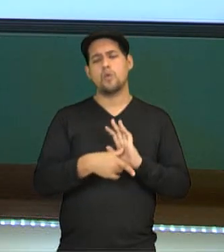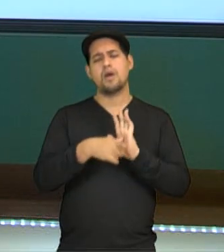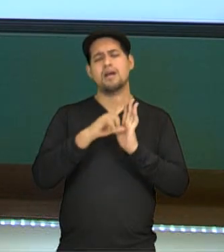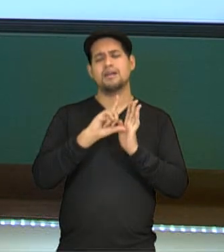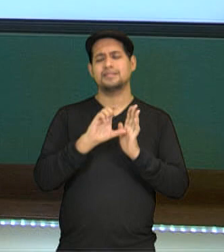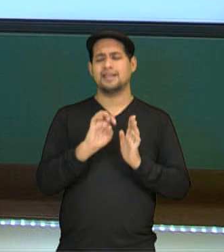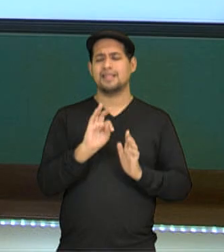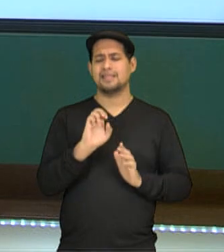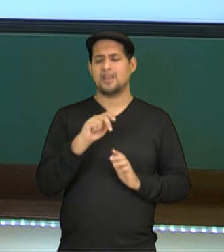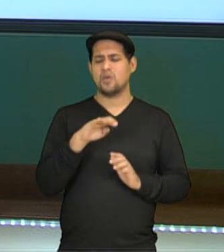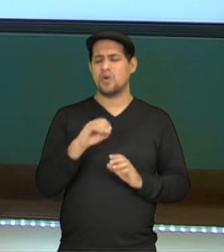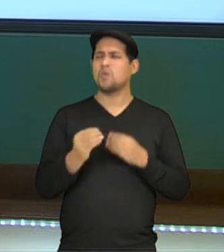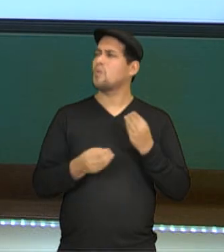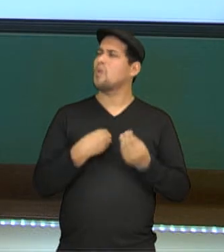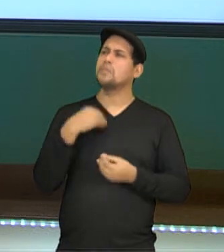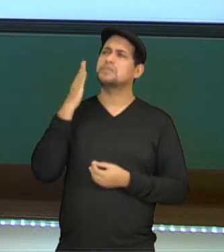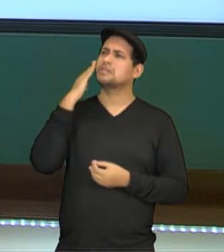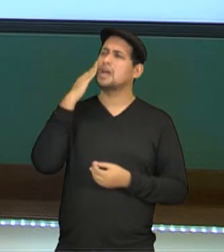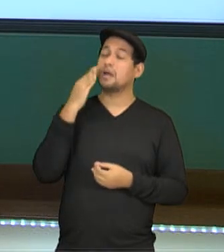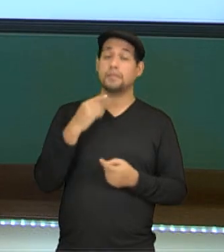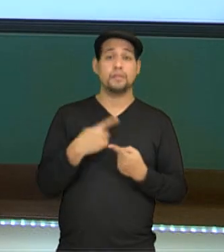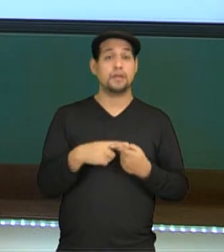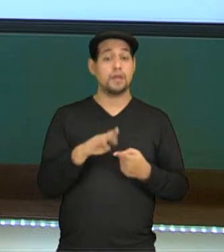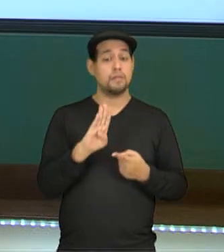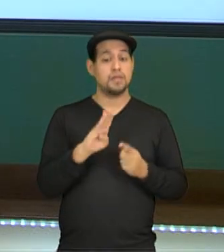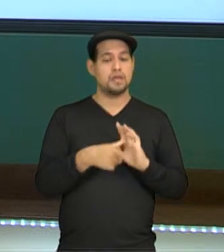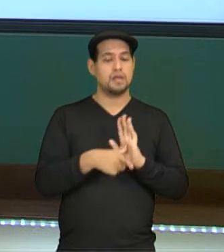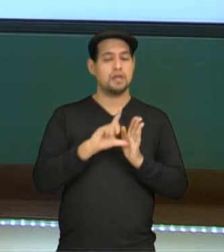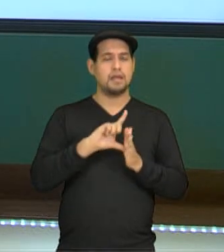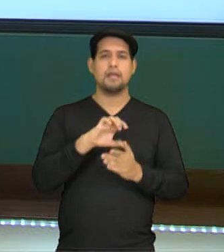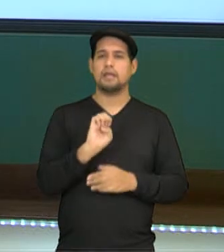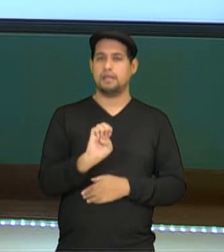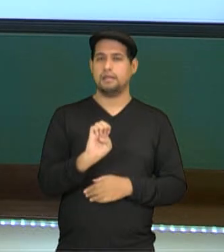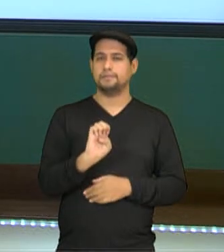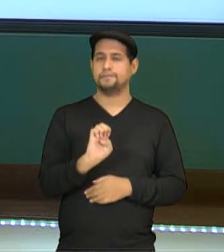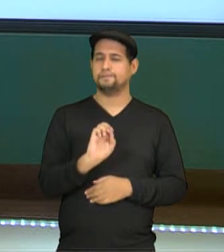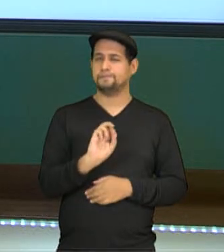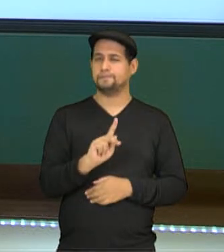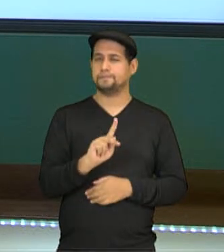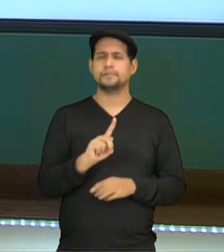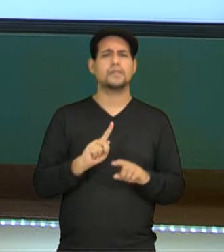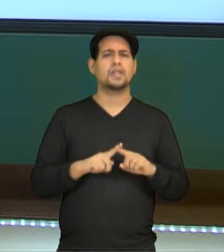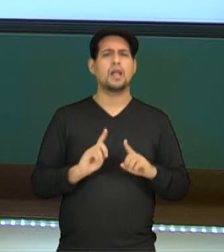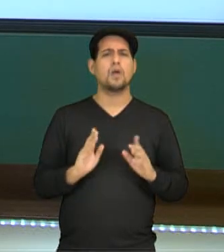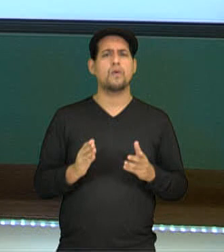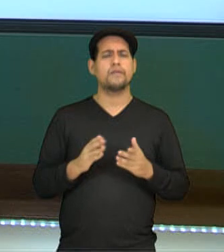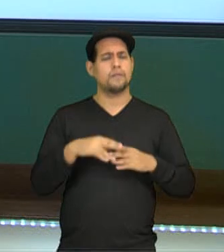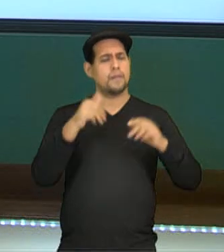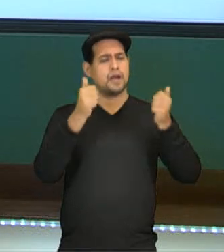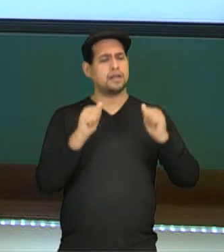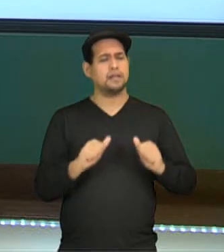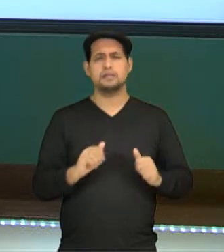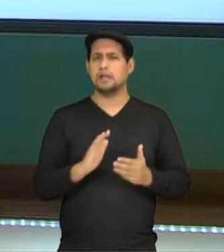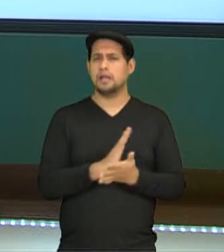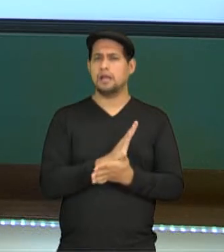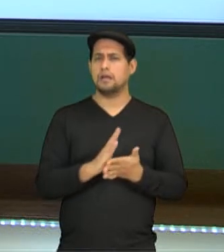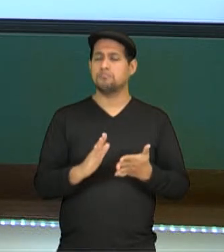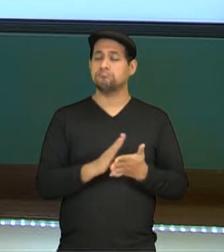etanóico? Aí é pela ordem alfabética, tá? O B vem antes do E. Muito bem. Agora vamos analisar